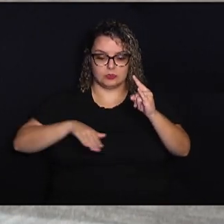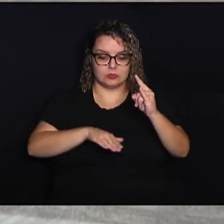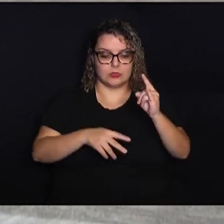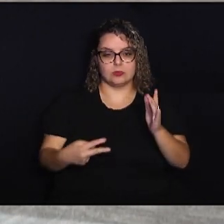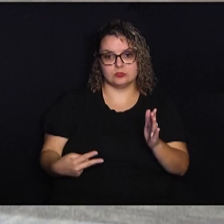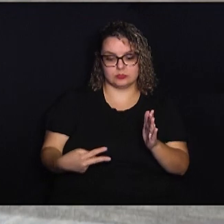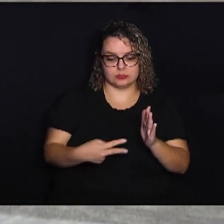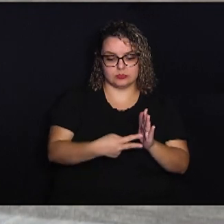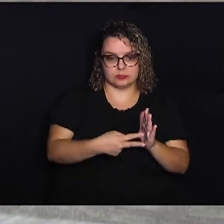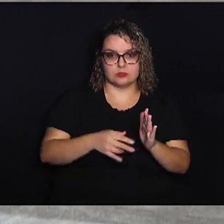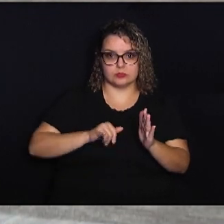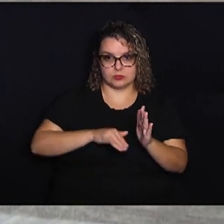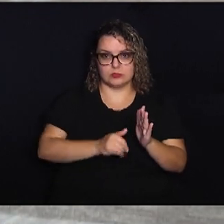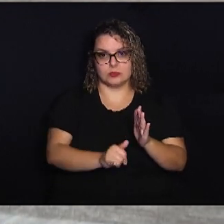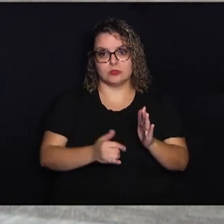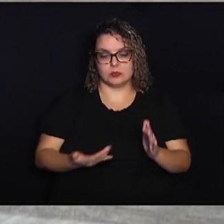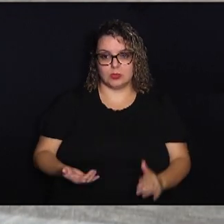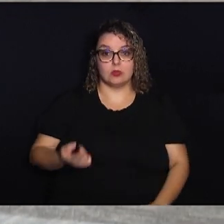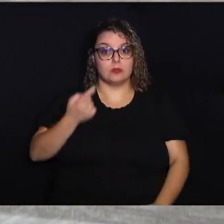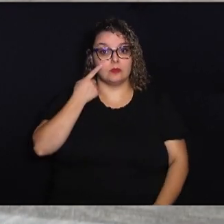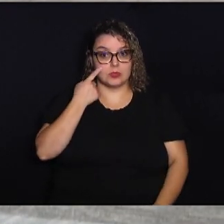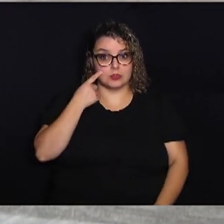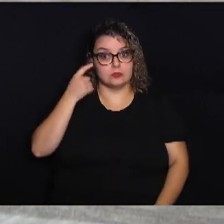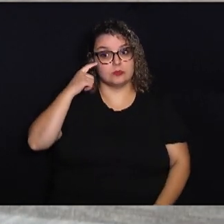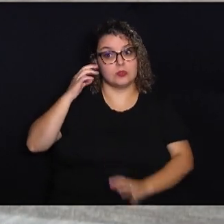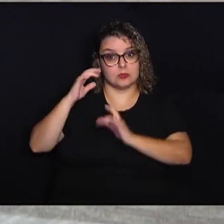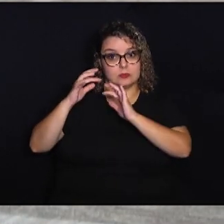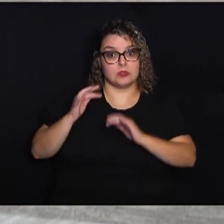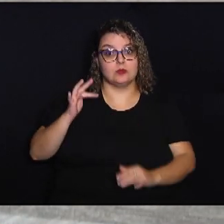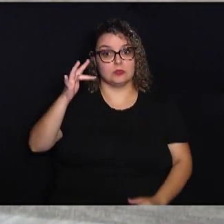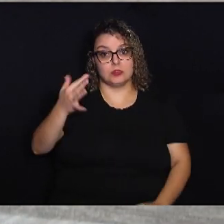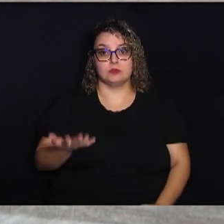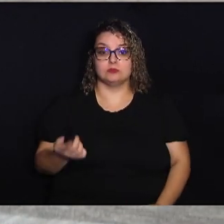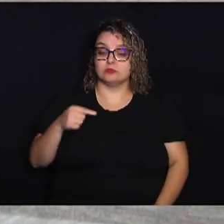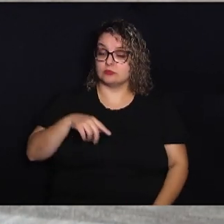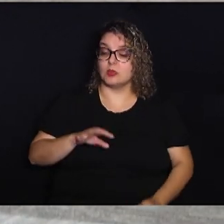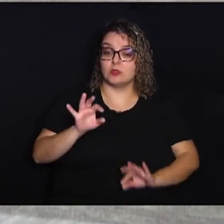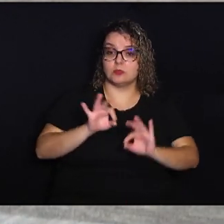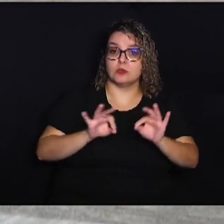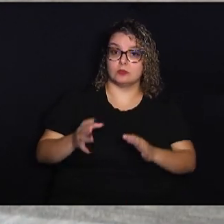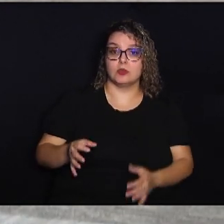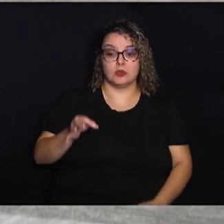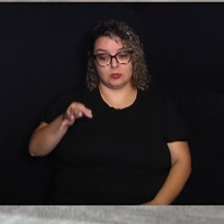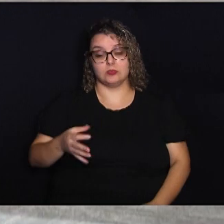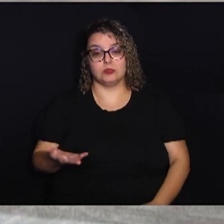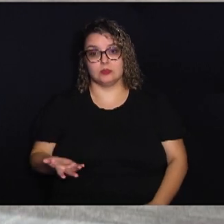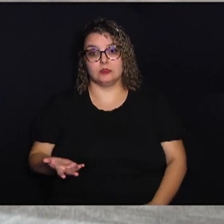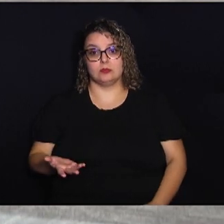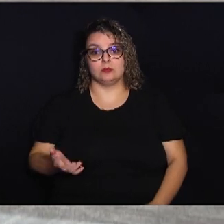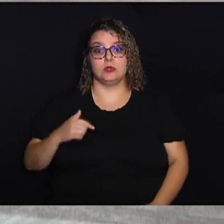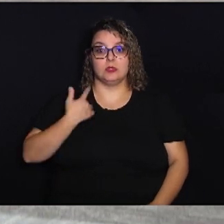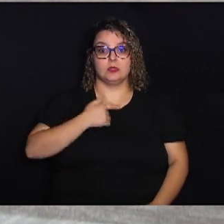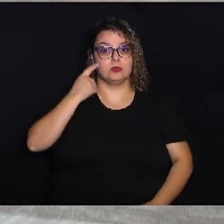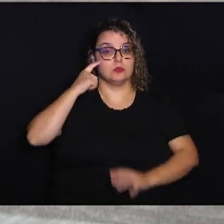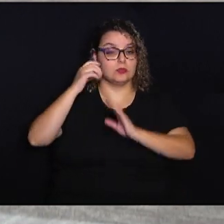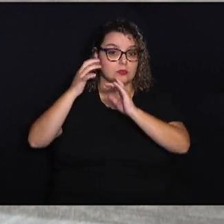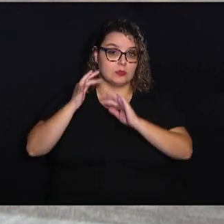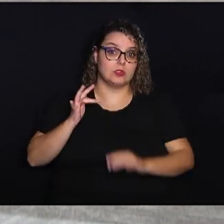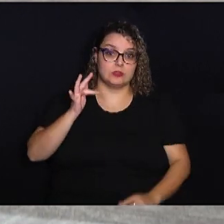através de spots de rádio e comunicação. O PROERD, Programa Educacional de Resistência às Drogas e